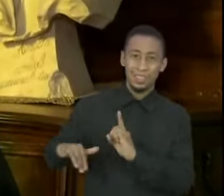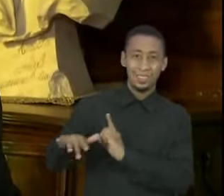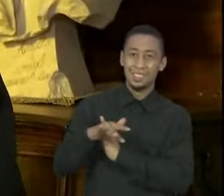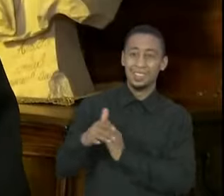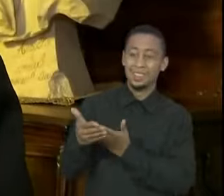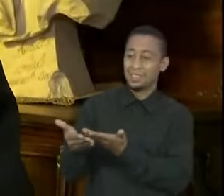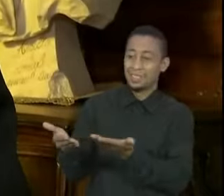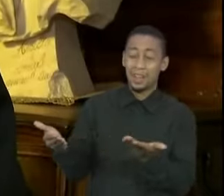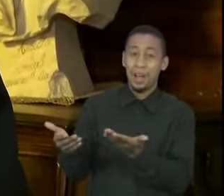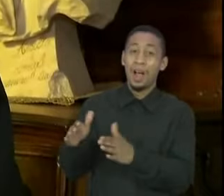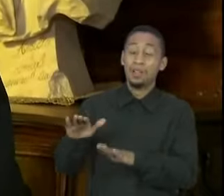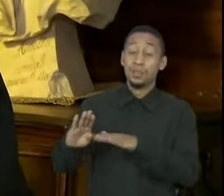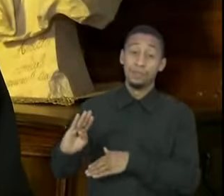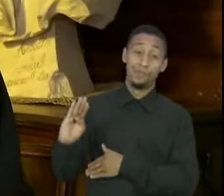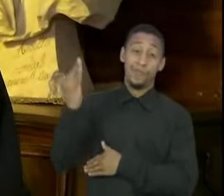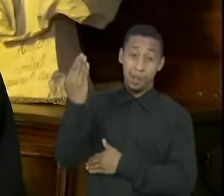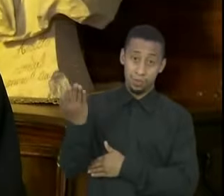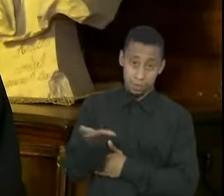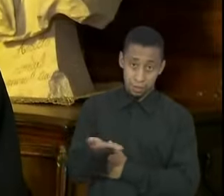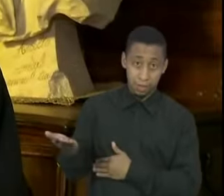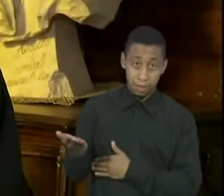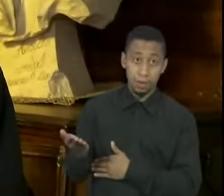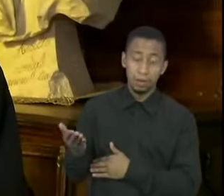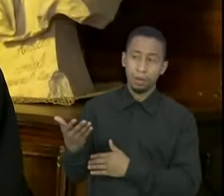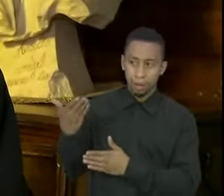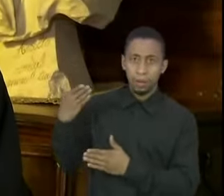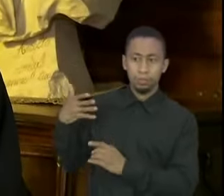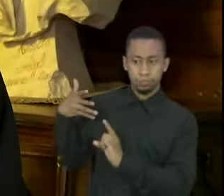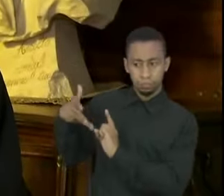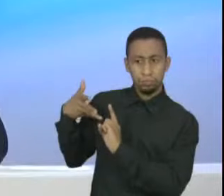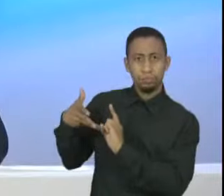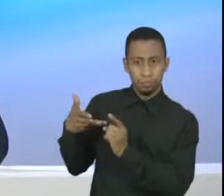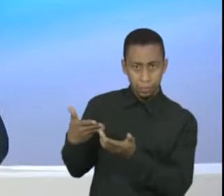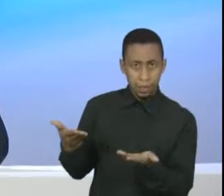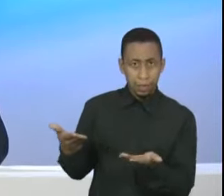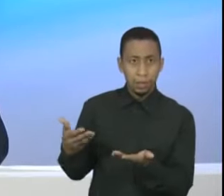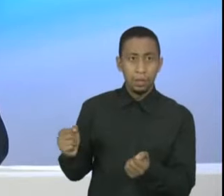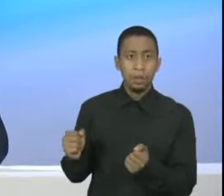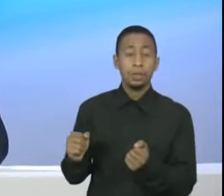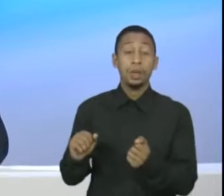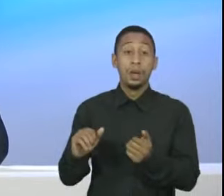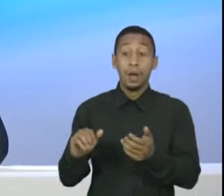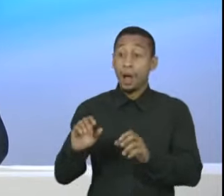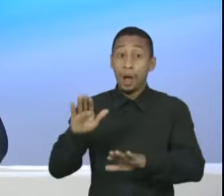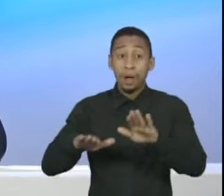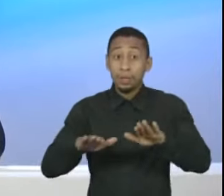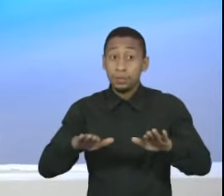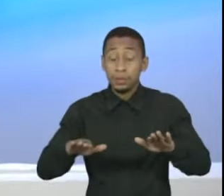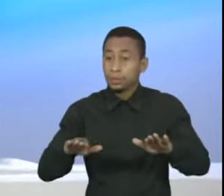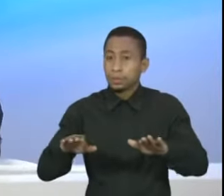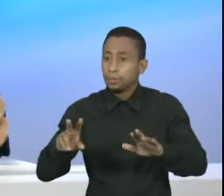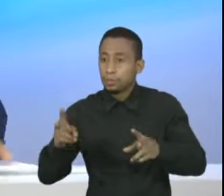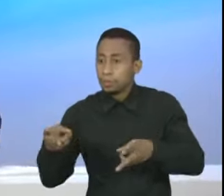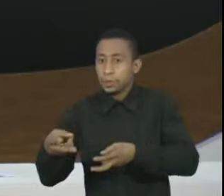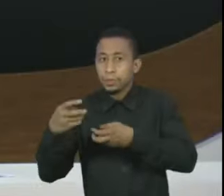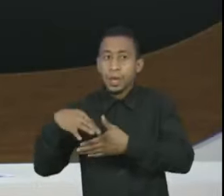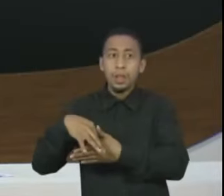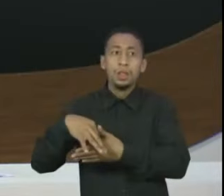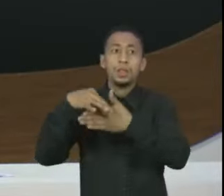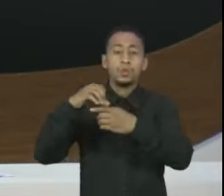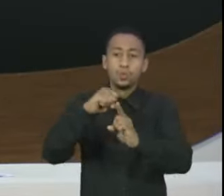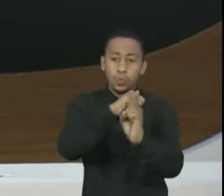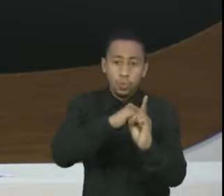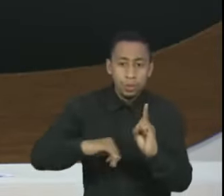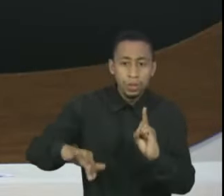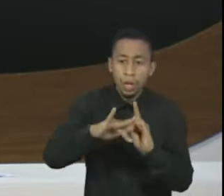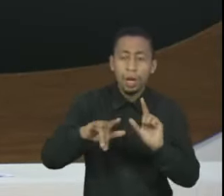eram abafados é sempre viver falava e é portanto aí que ele encontrava muitas vezes uma liderança social